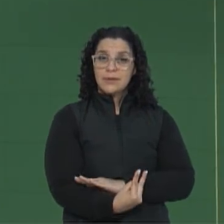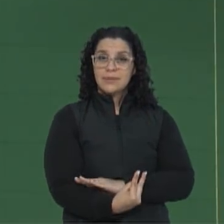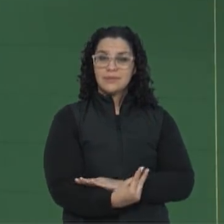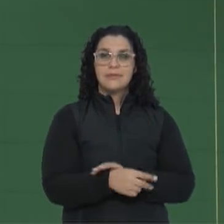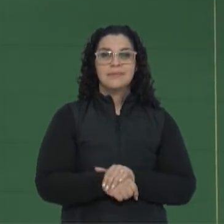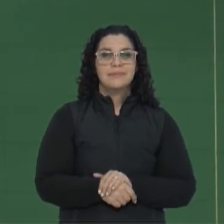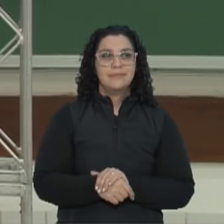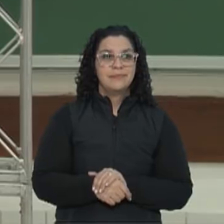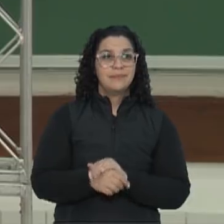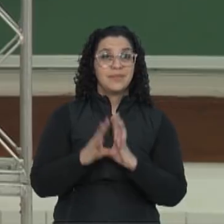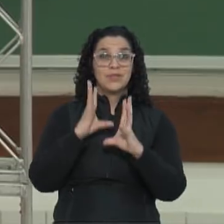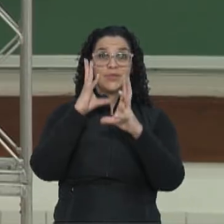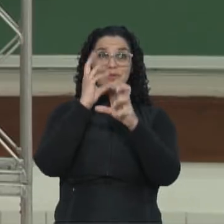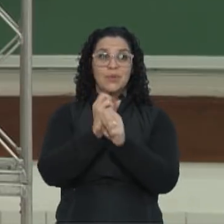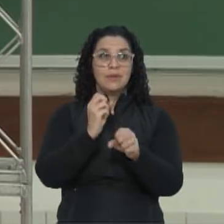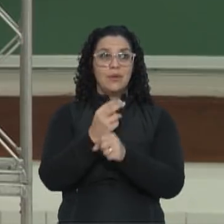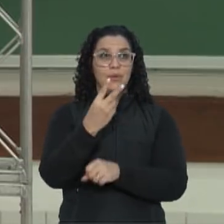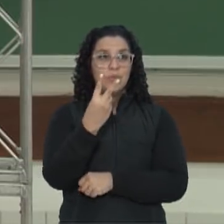2.